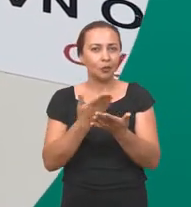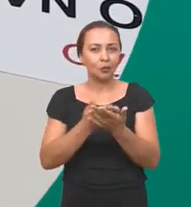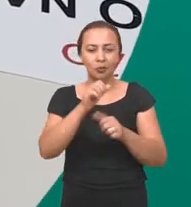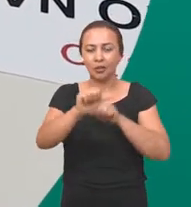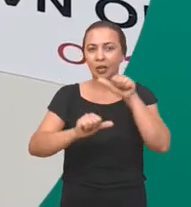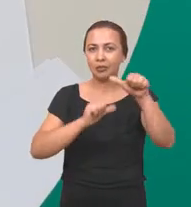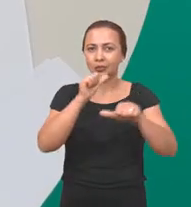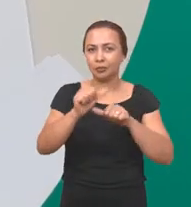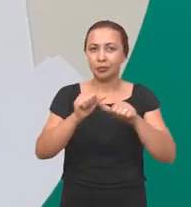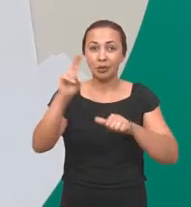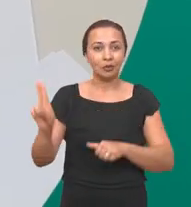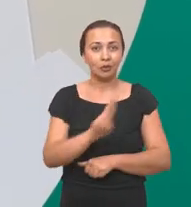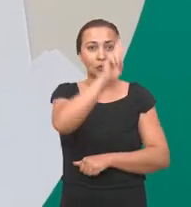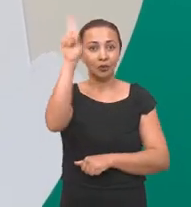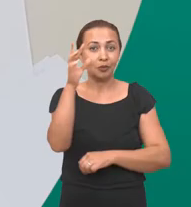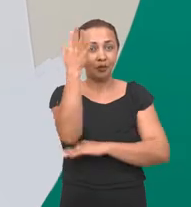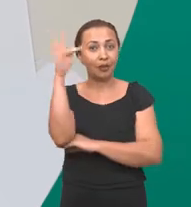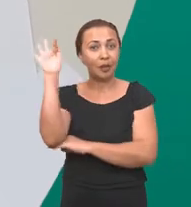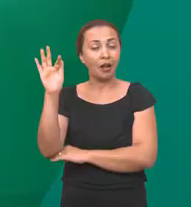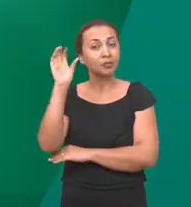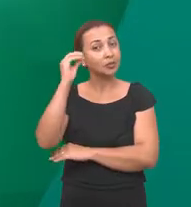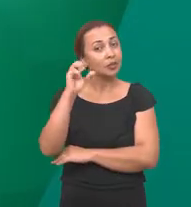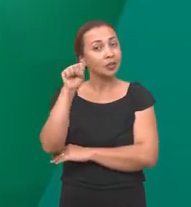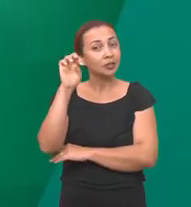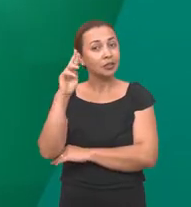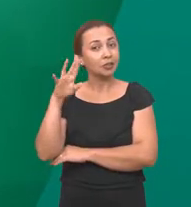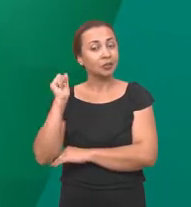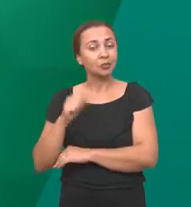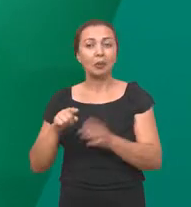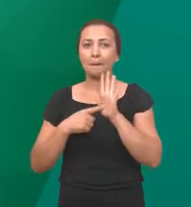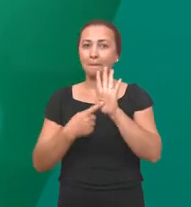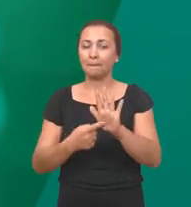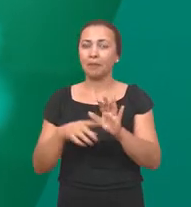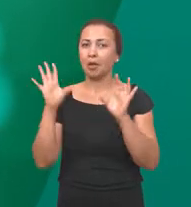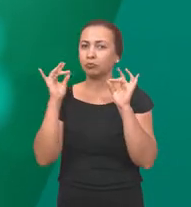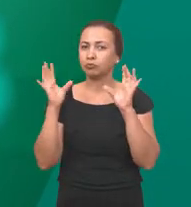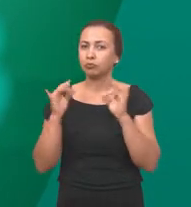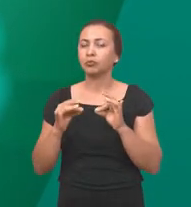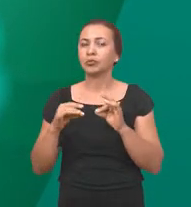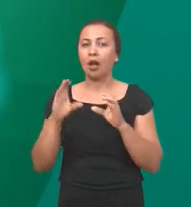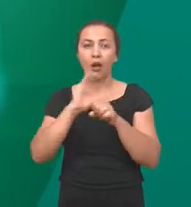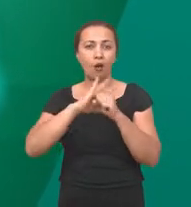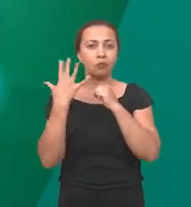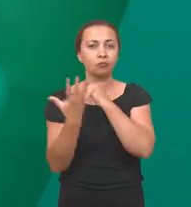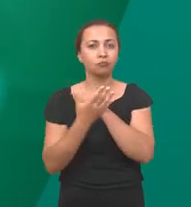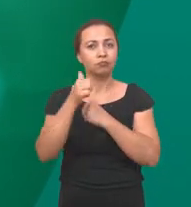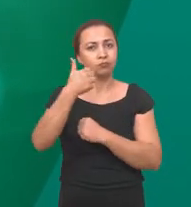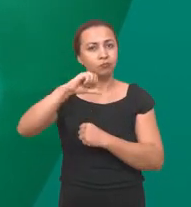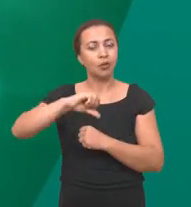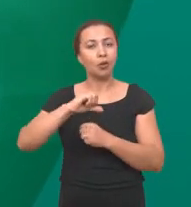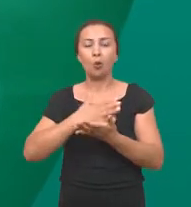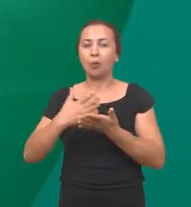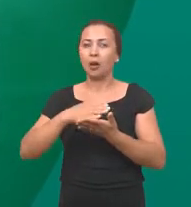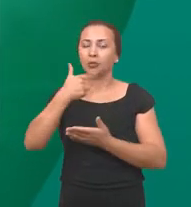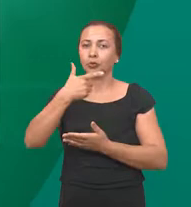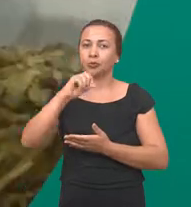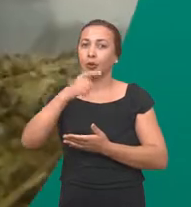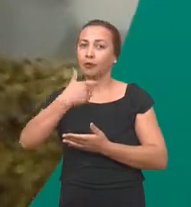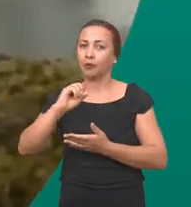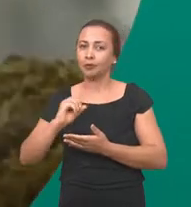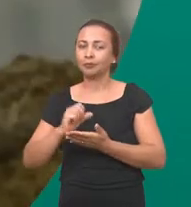Estudo desenvolvido pela Universidade Federal de Sergipe apresenta índices de contaminação da Covid-19 no primeiro semestre de